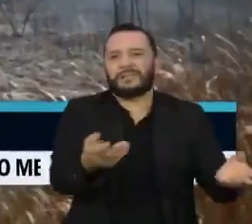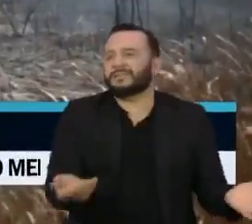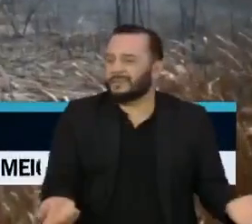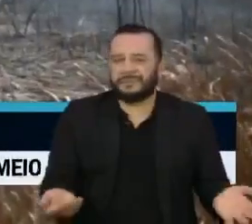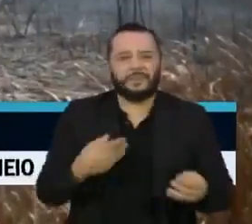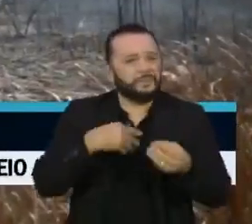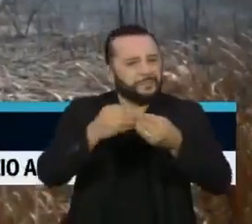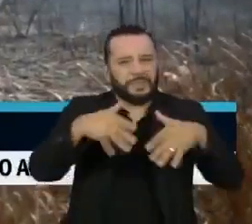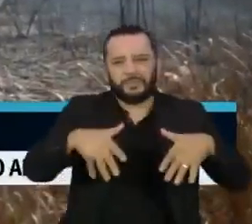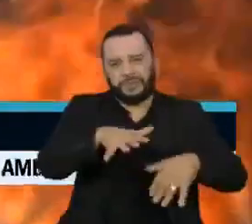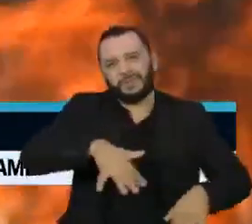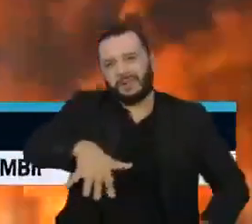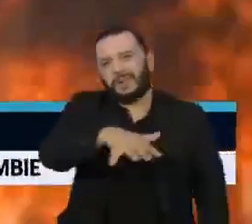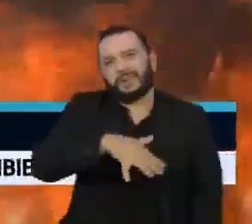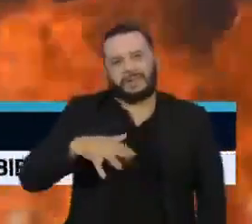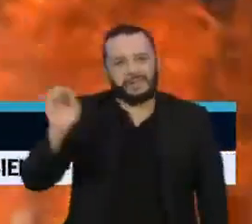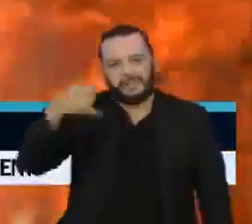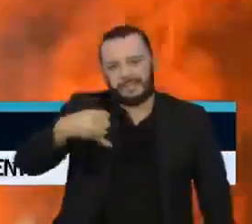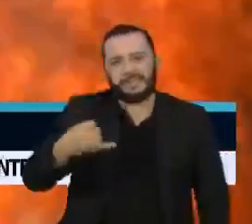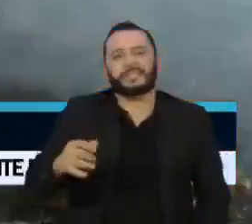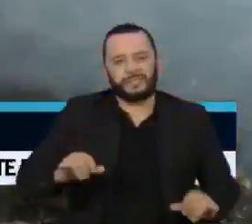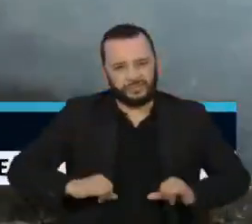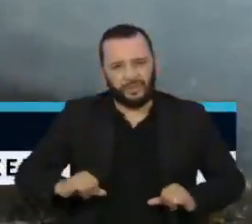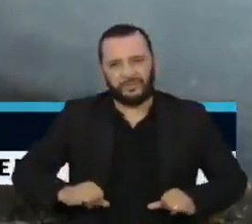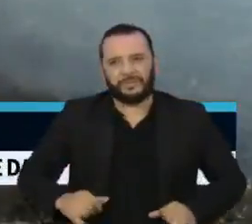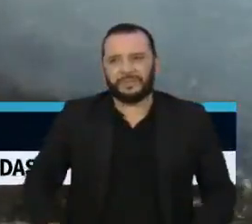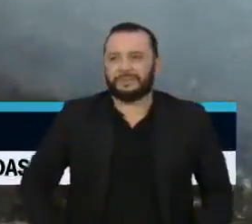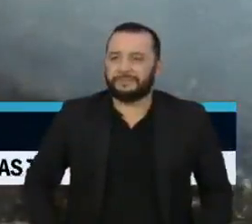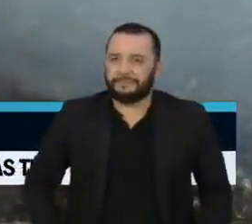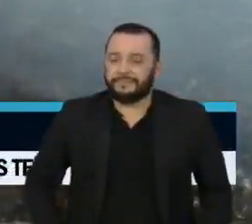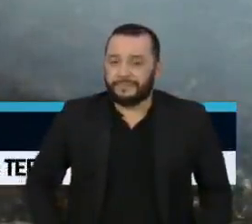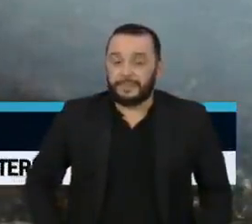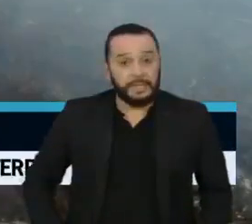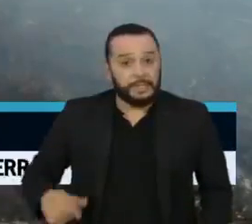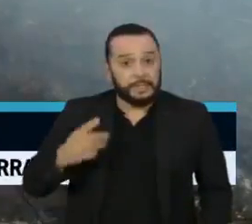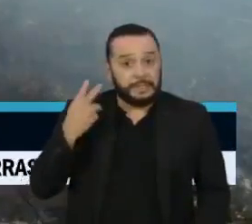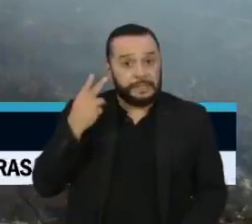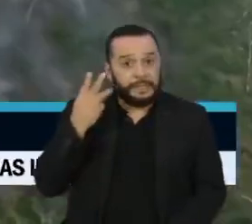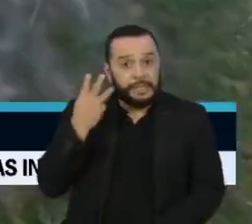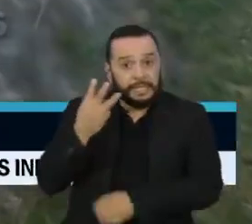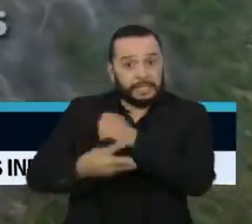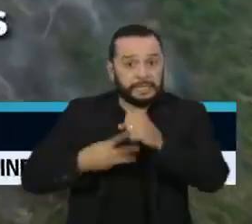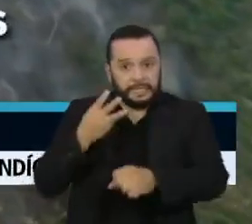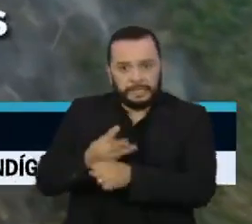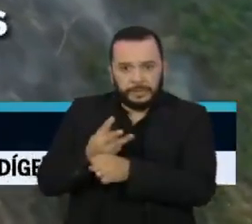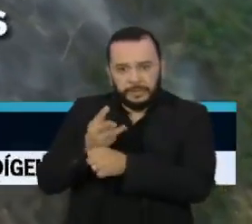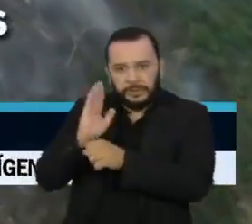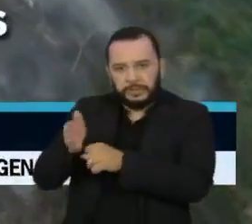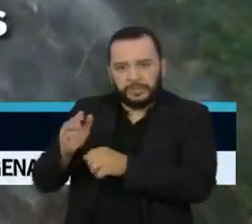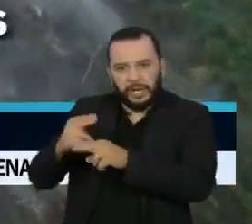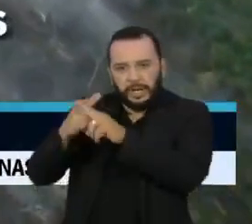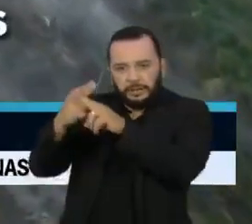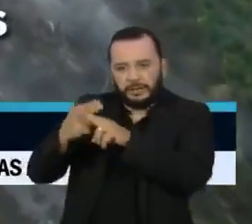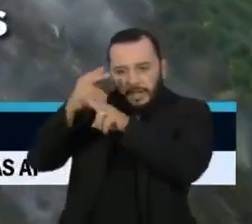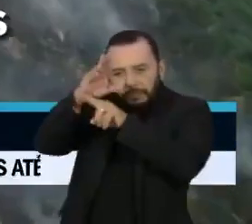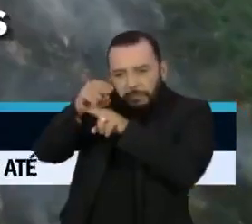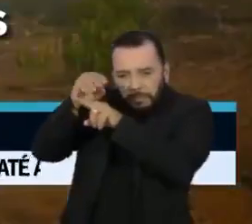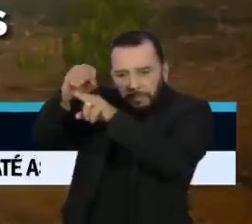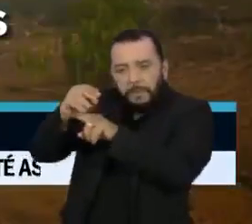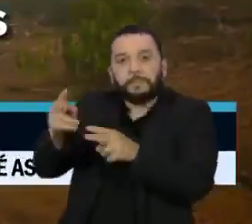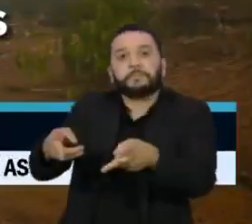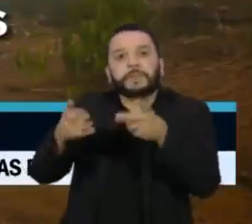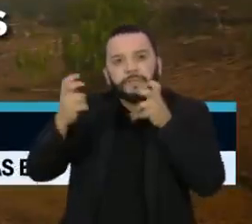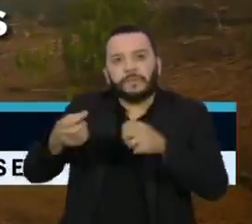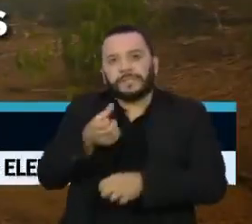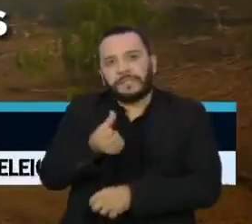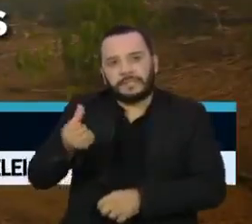são muito grandes nessas populações, são as que mais sofrem. Nos 3 anos de monitoramento, mais de 66 mil hectares foram desmatados em